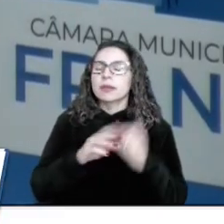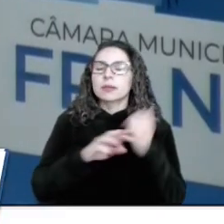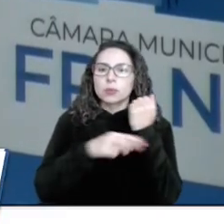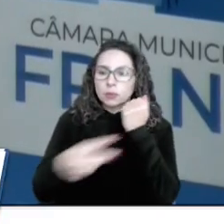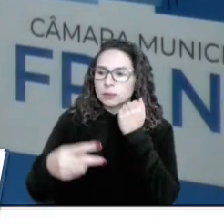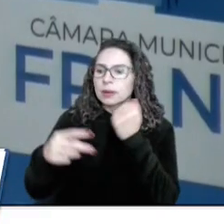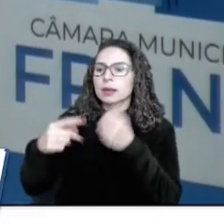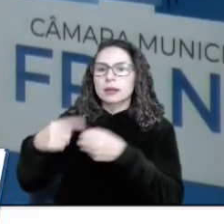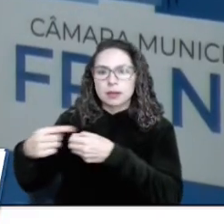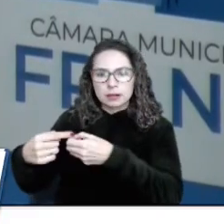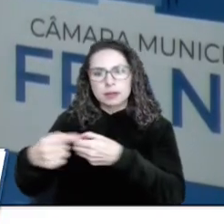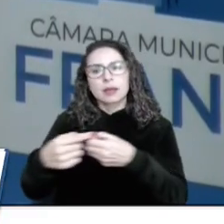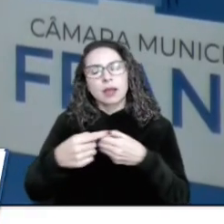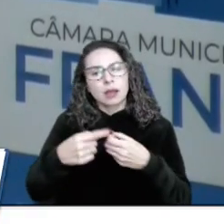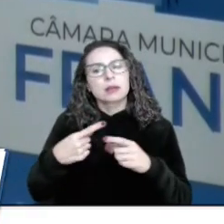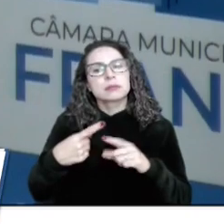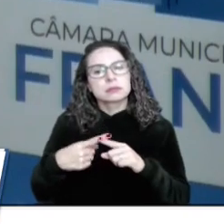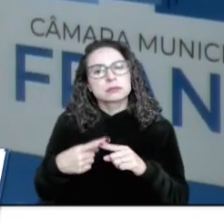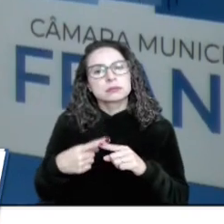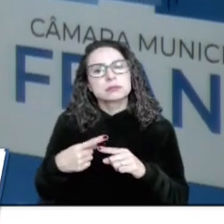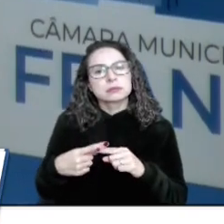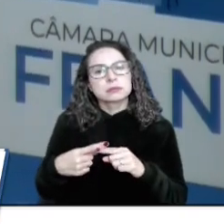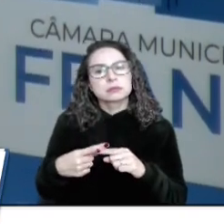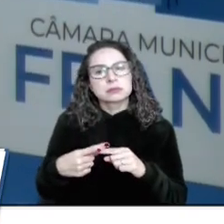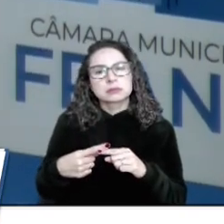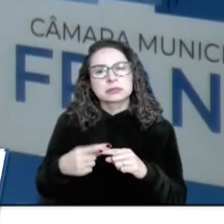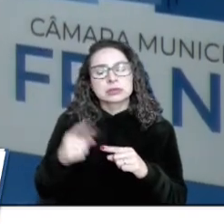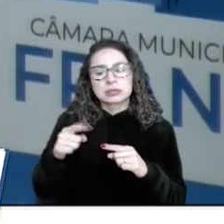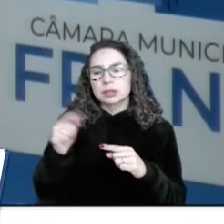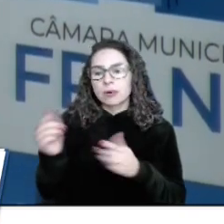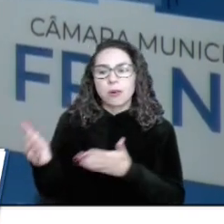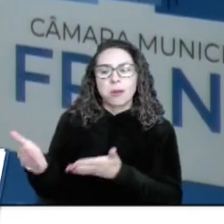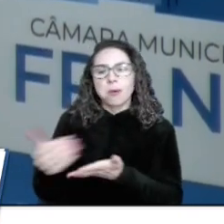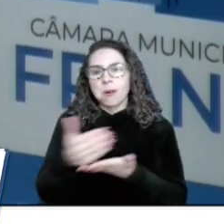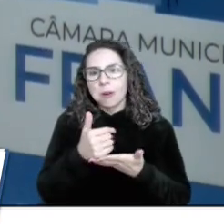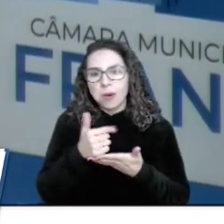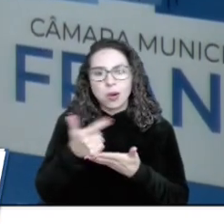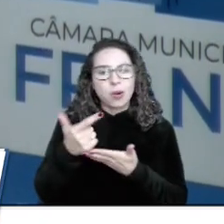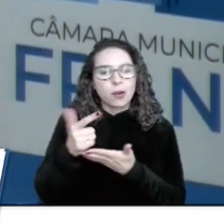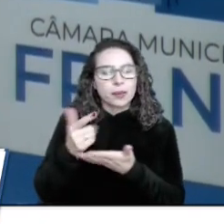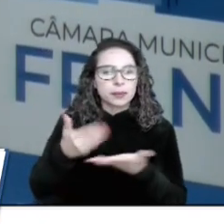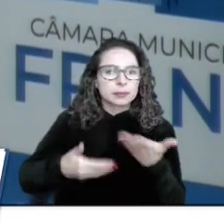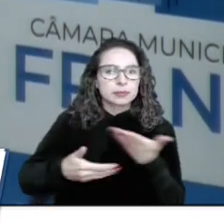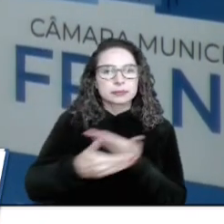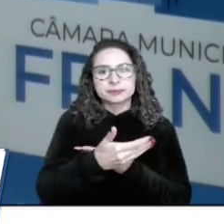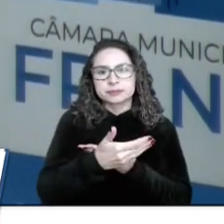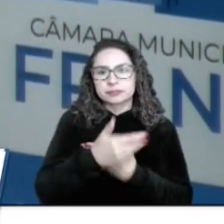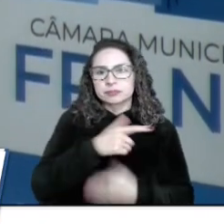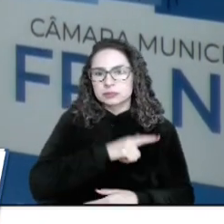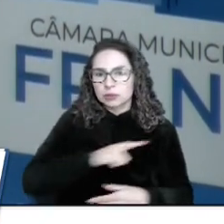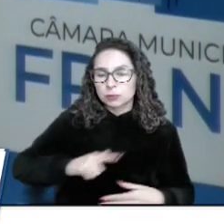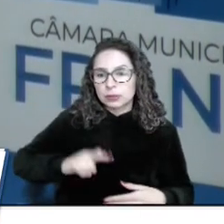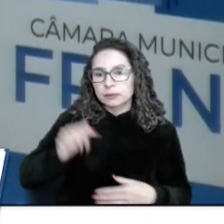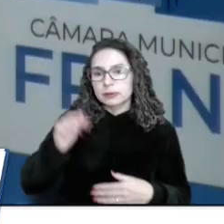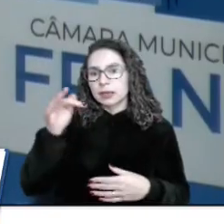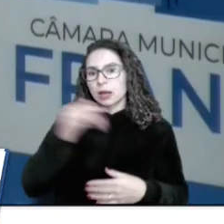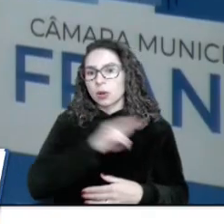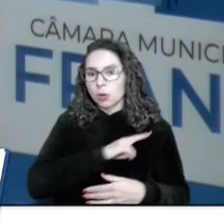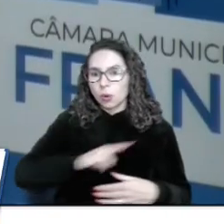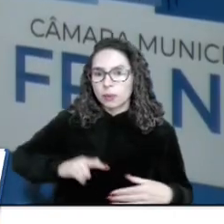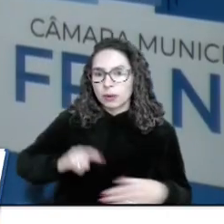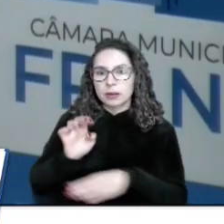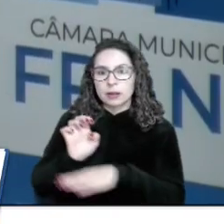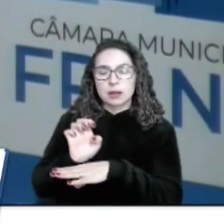quê? Porque sem arrecadação, sem o repasse do governo federal e do governo estadual, tem